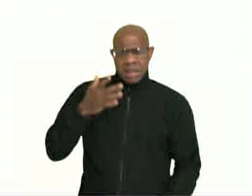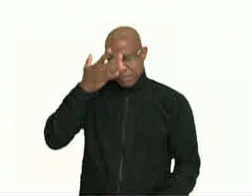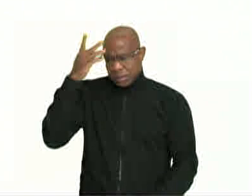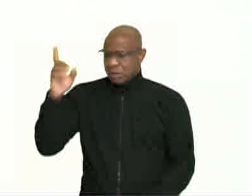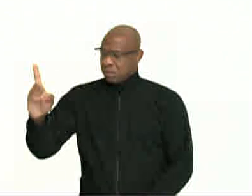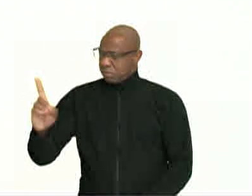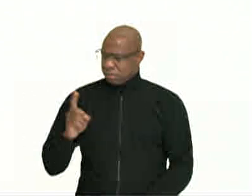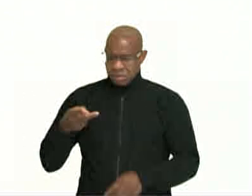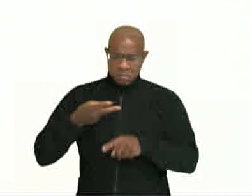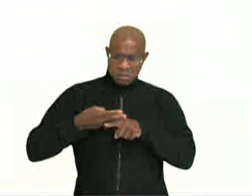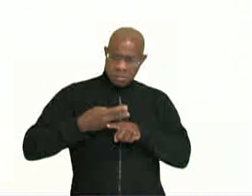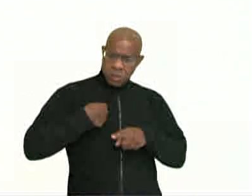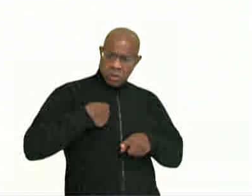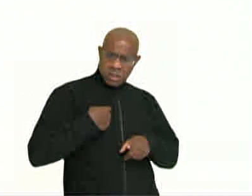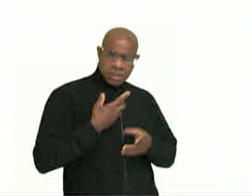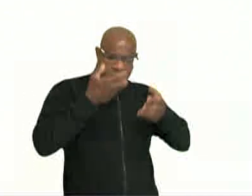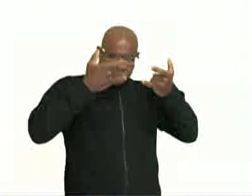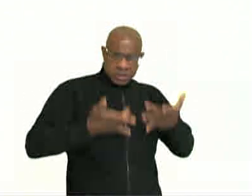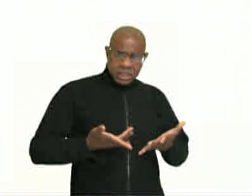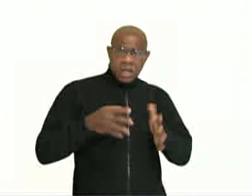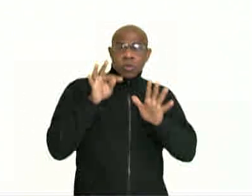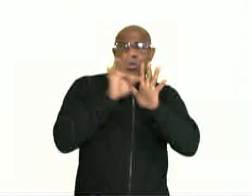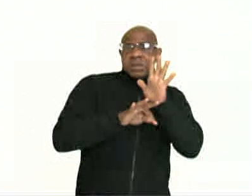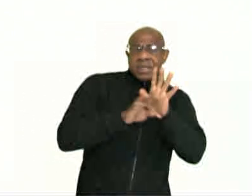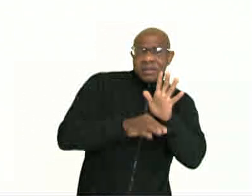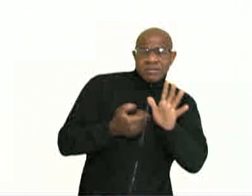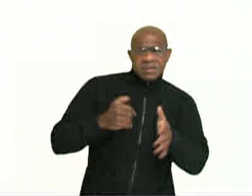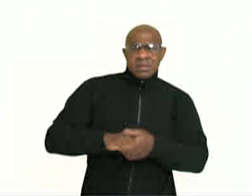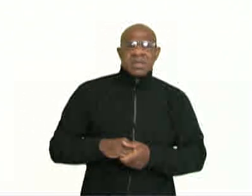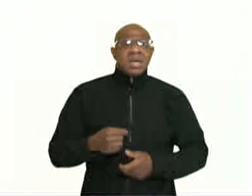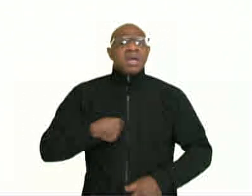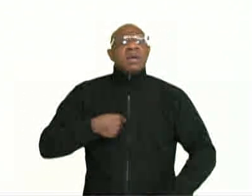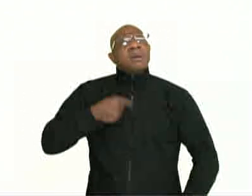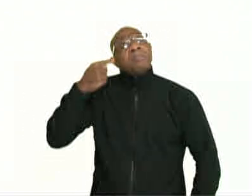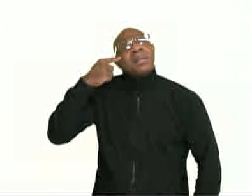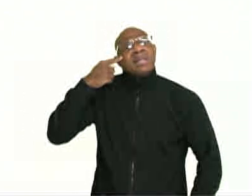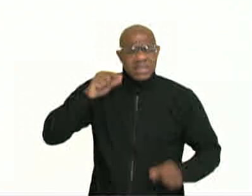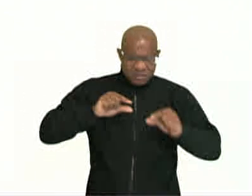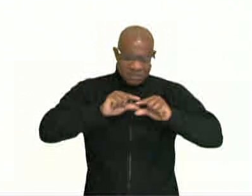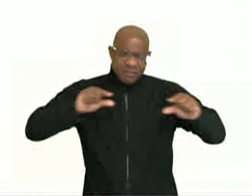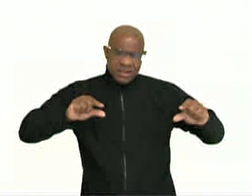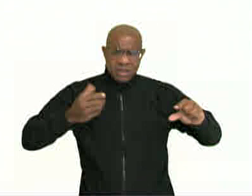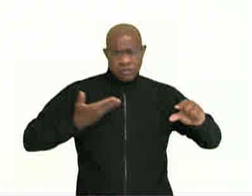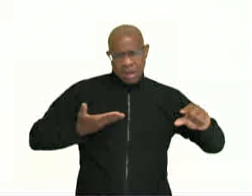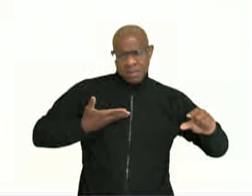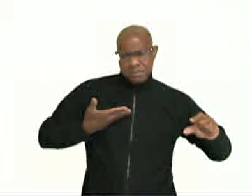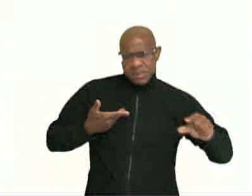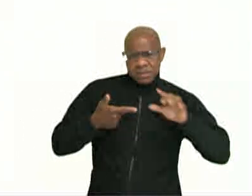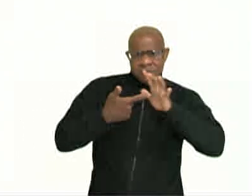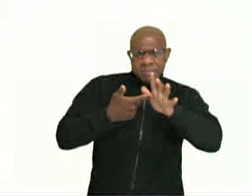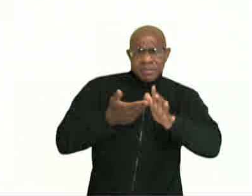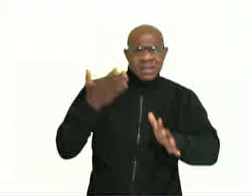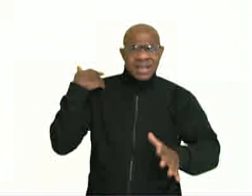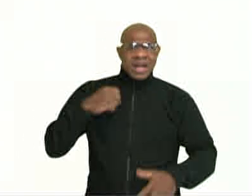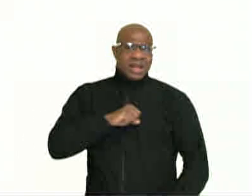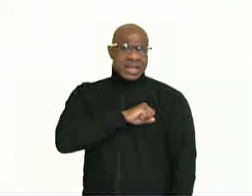procuraria para falar sobre ele. Isso me remeteu a uma frase que eu vi de um colega em um seminário.